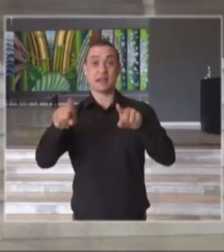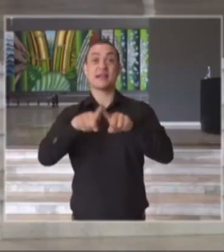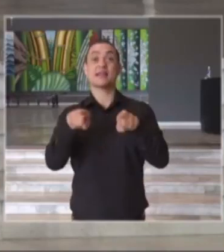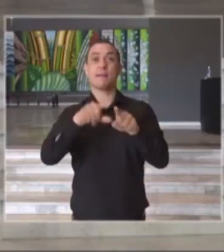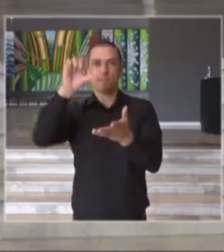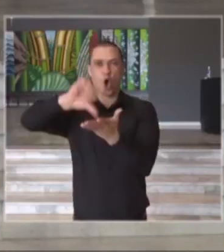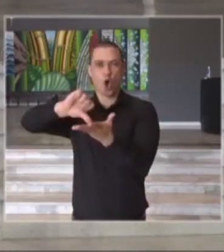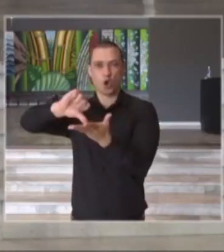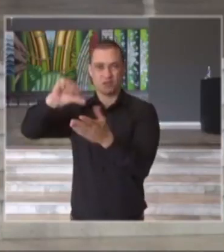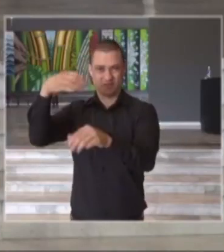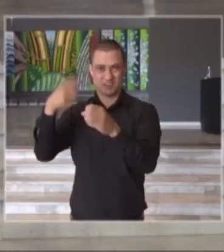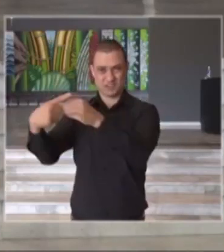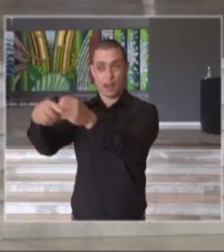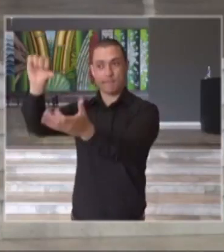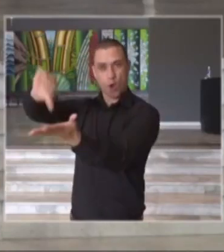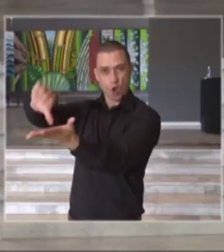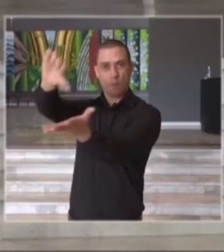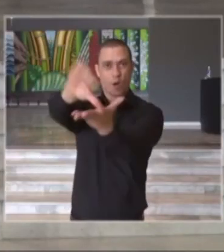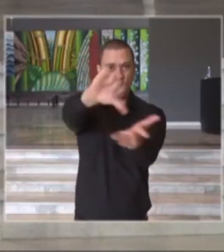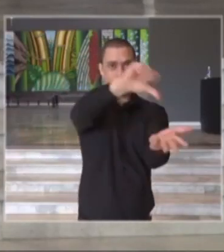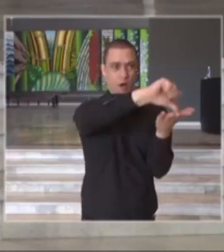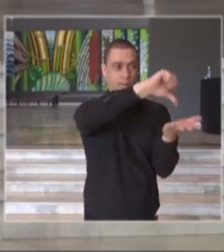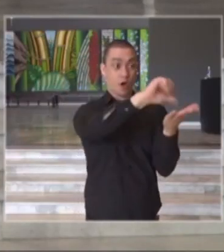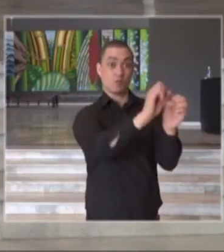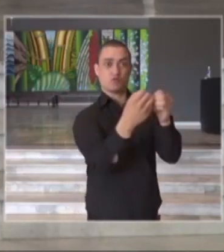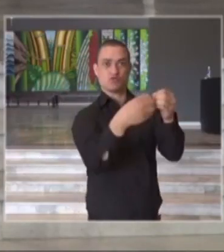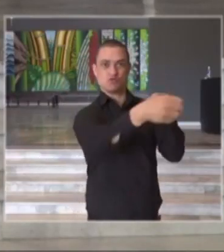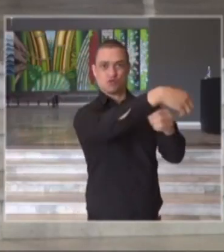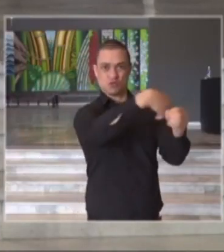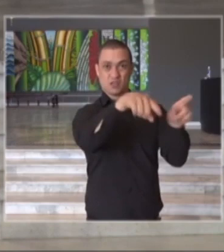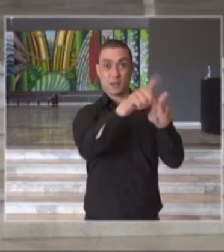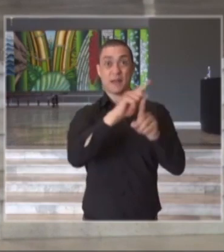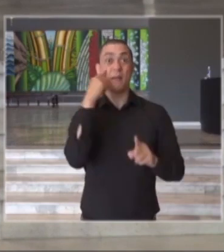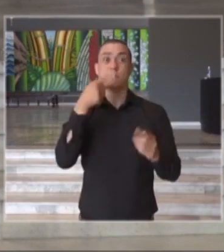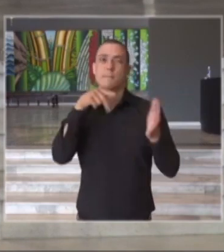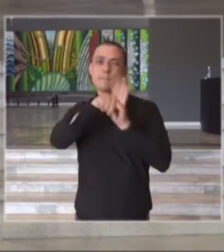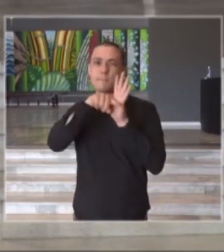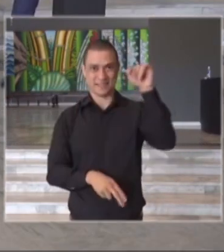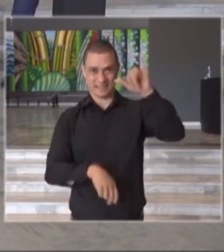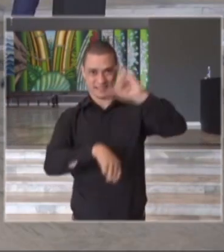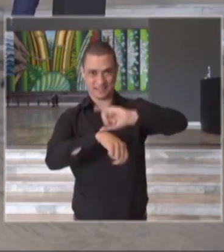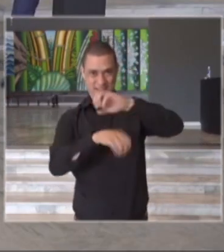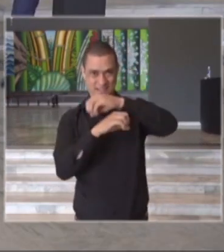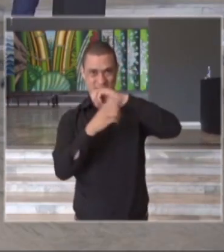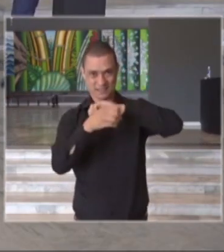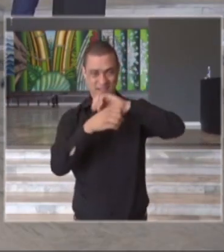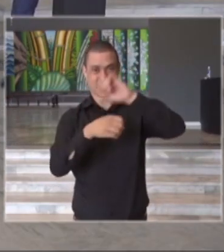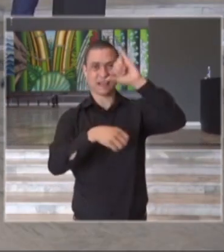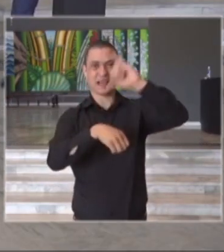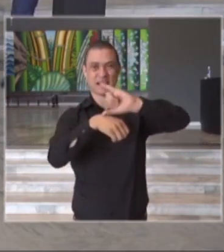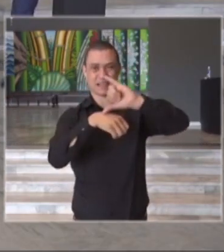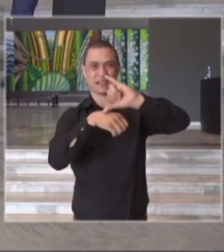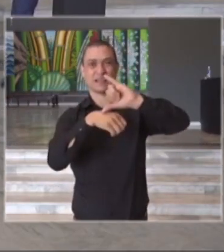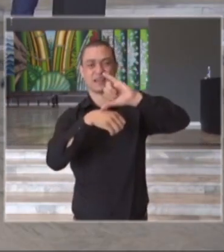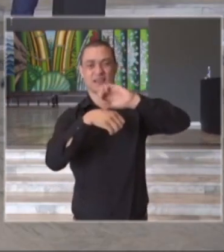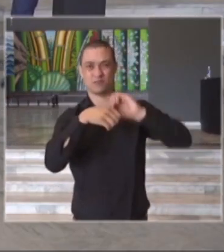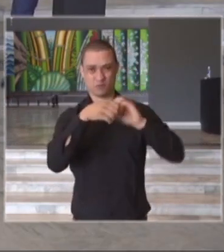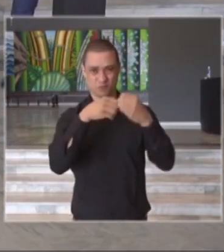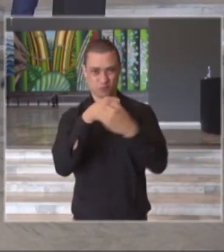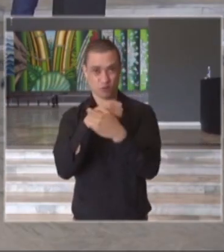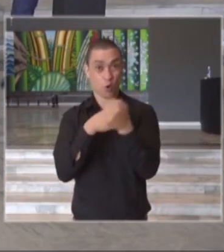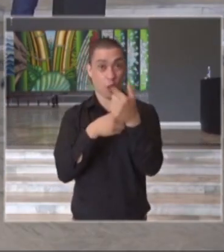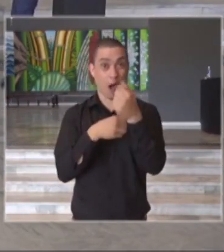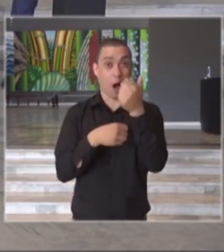e em 24 horas o número de casos confirmados de coronavírus no estado de são paulo passou de 20 mil para